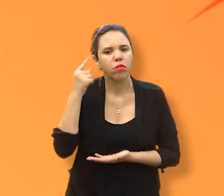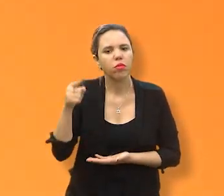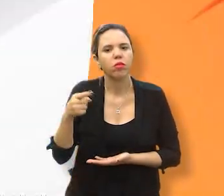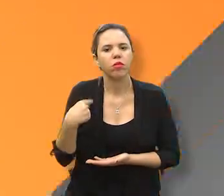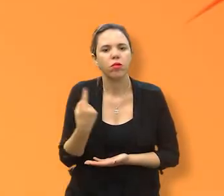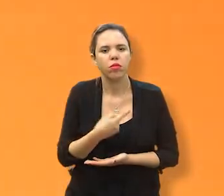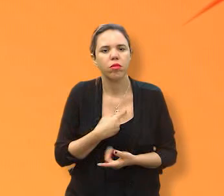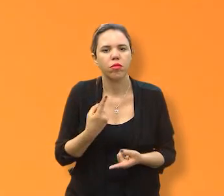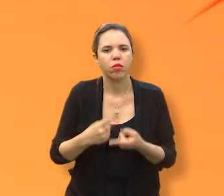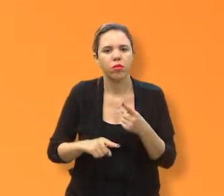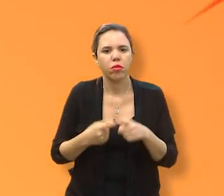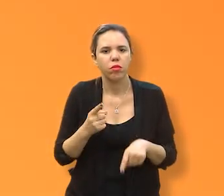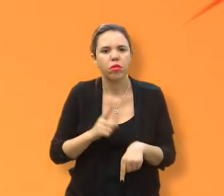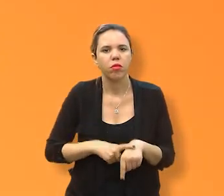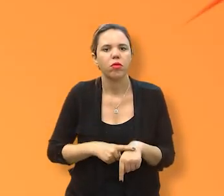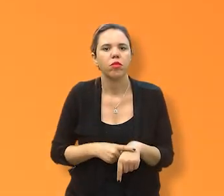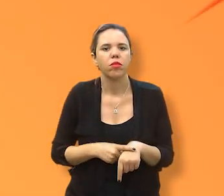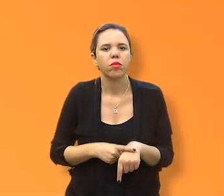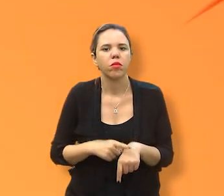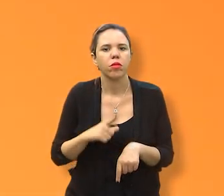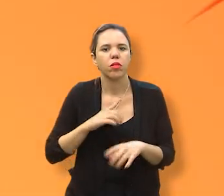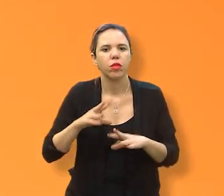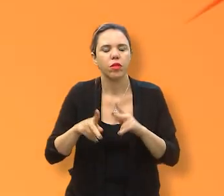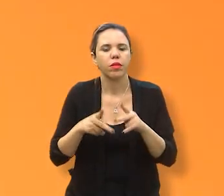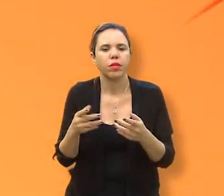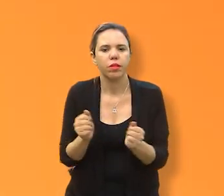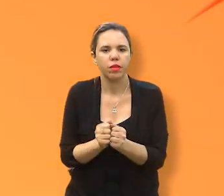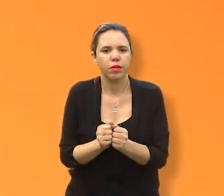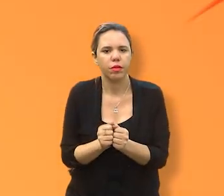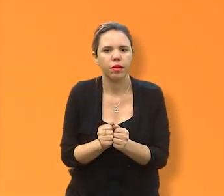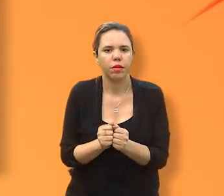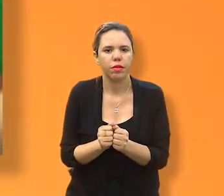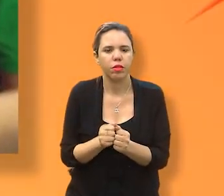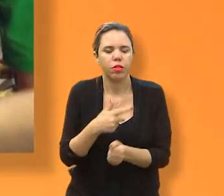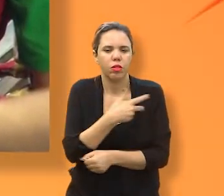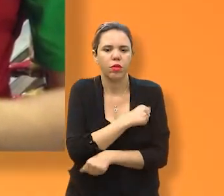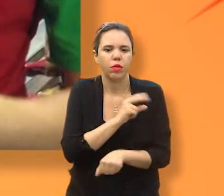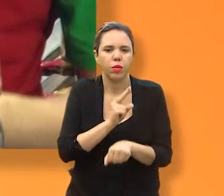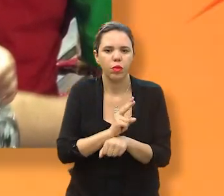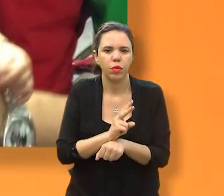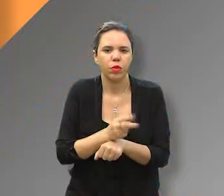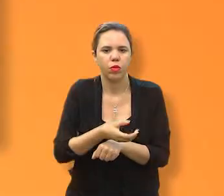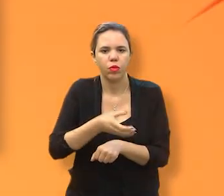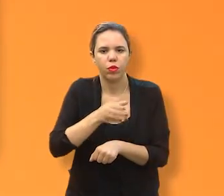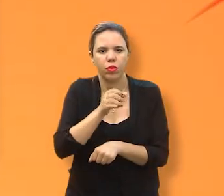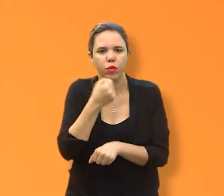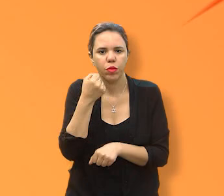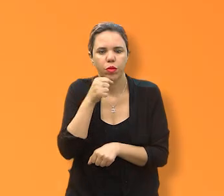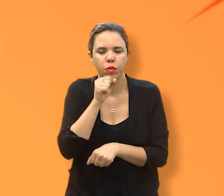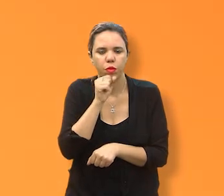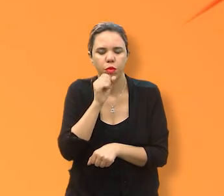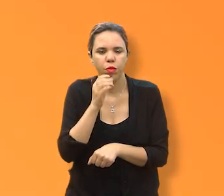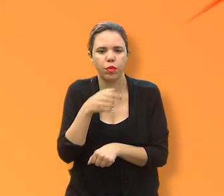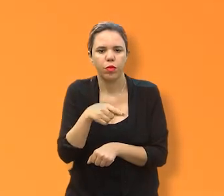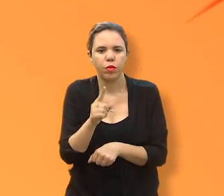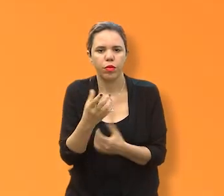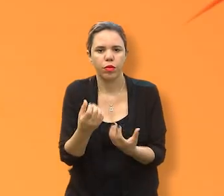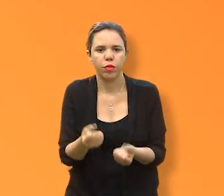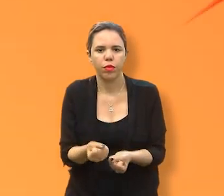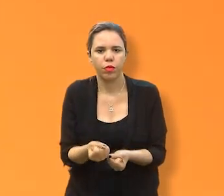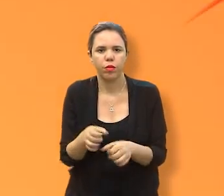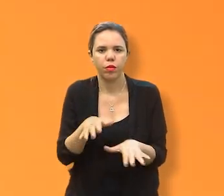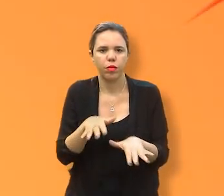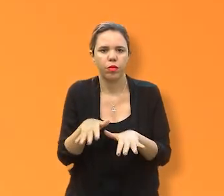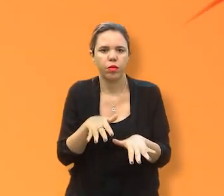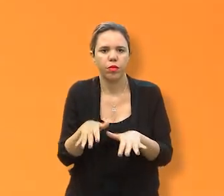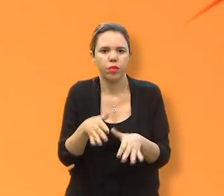gente combina um horário. Quando tiver todo mundo imunizado, aí a gente toma uma cerveja e vamos movimentar essa